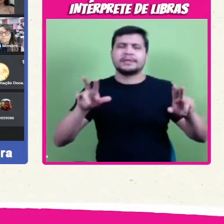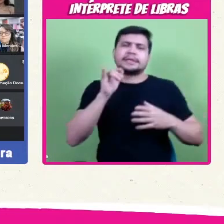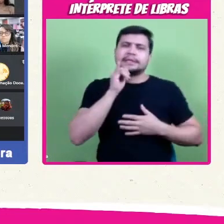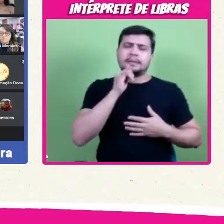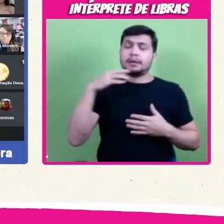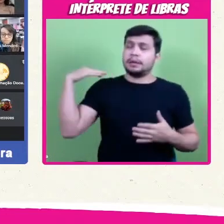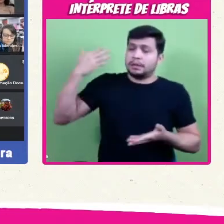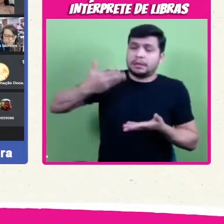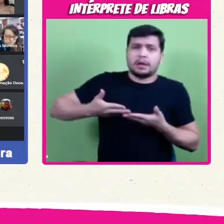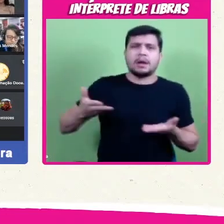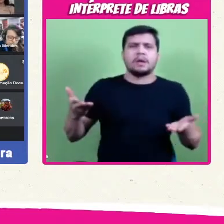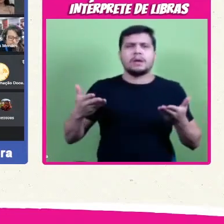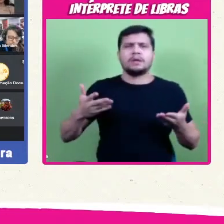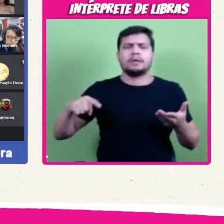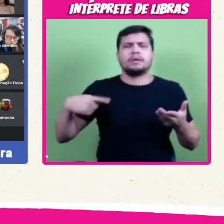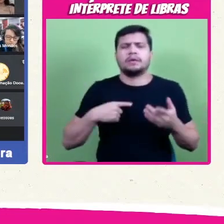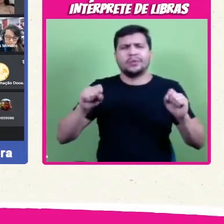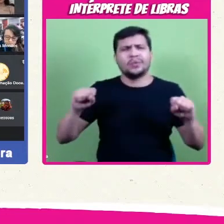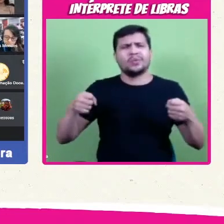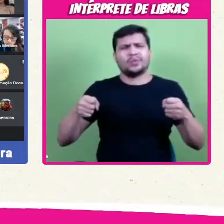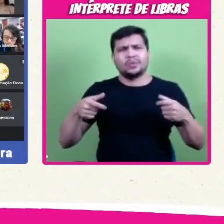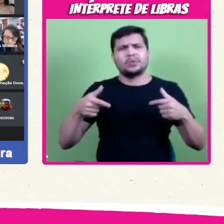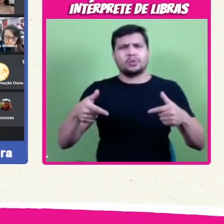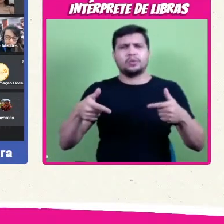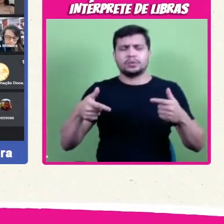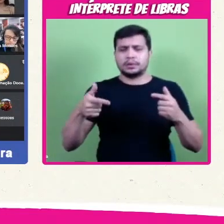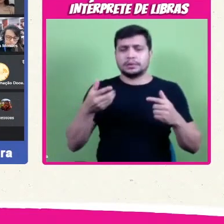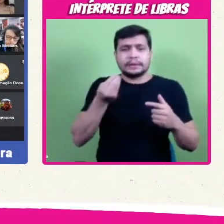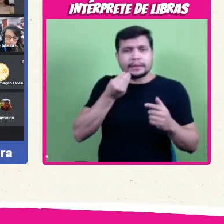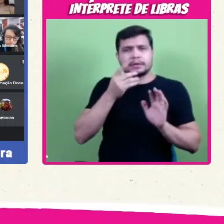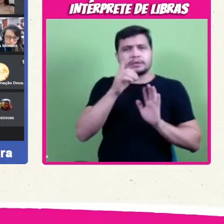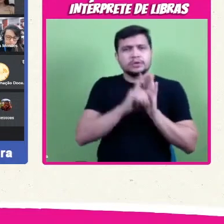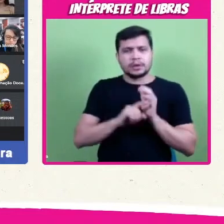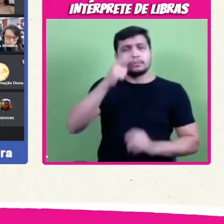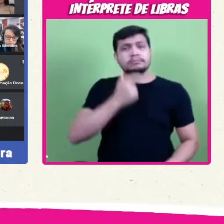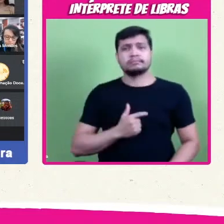existir no mundo, né? Então, assim, a gente está construindo a partir do debate da educação, né?